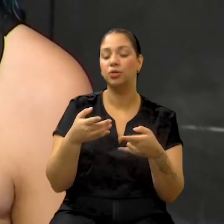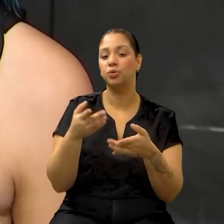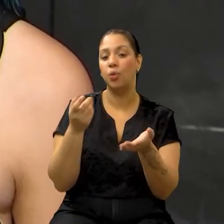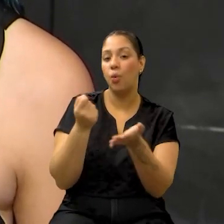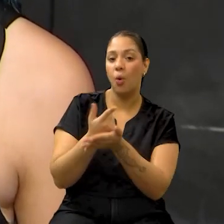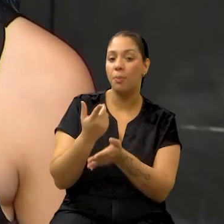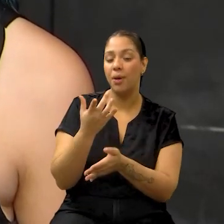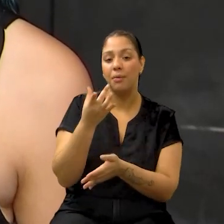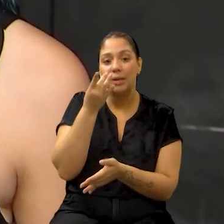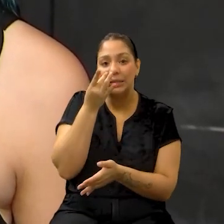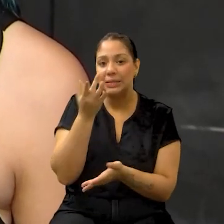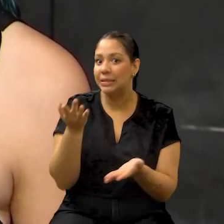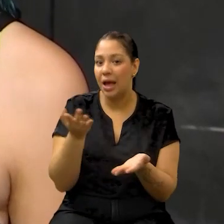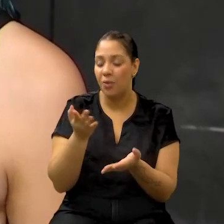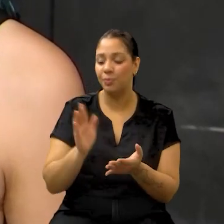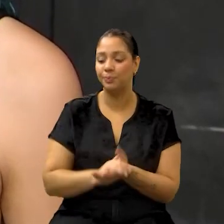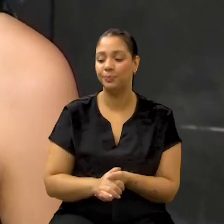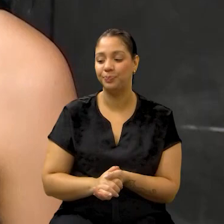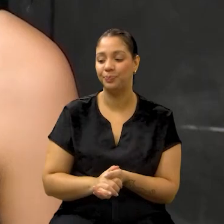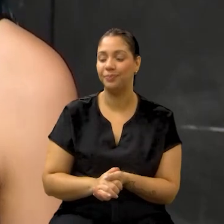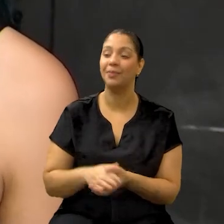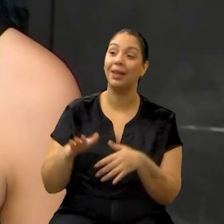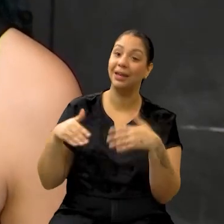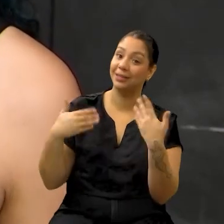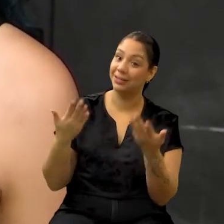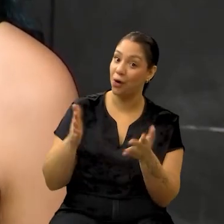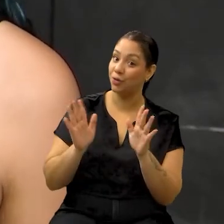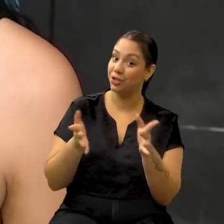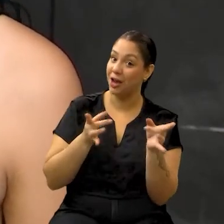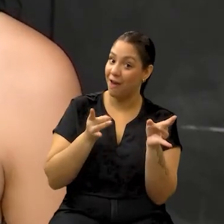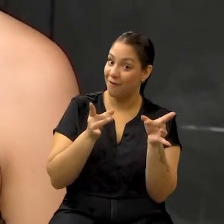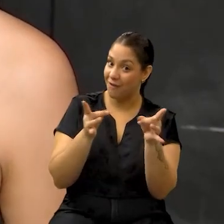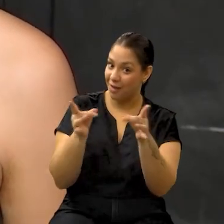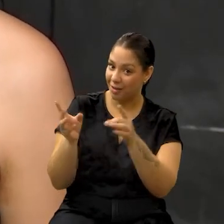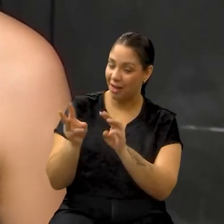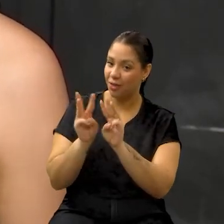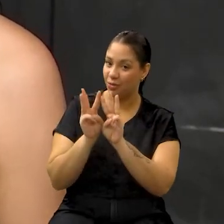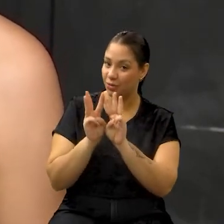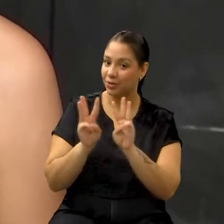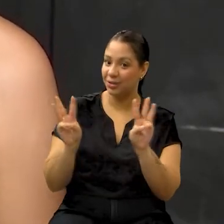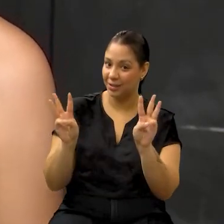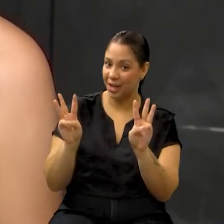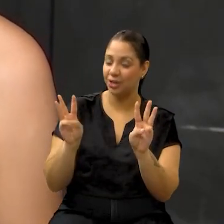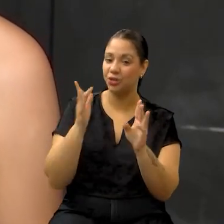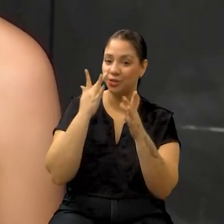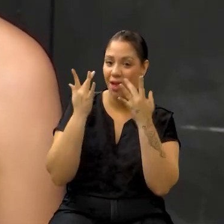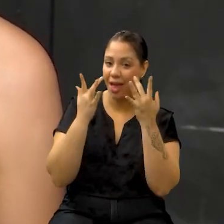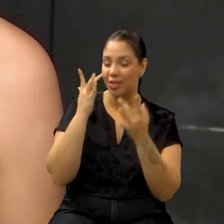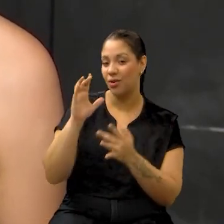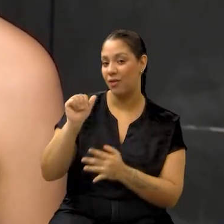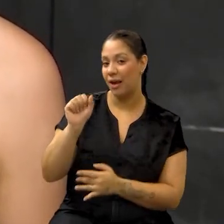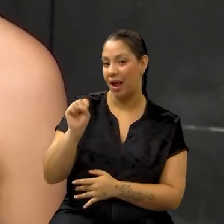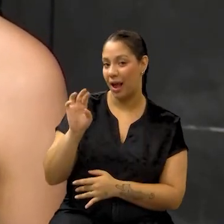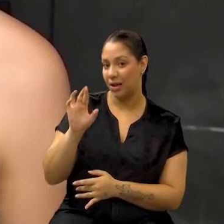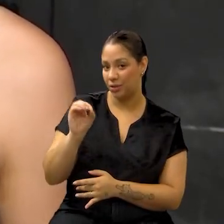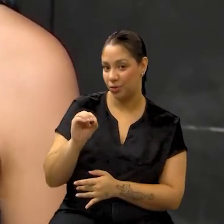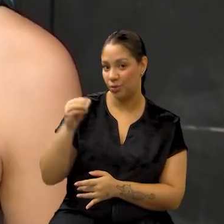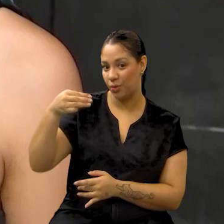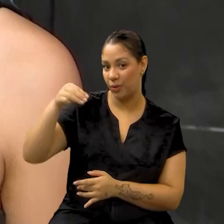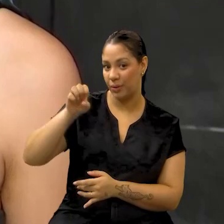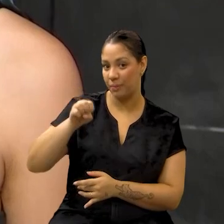espera, compra presencial, como é que funciona? Então, a gente já está vendendo os ingressos pelo site do Teatro Castro